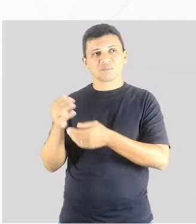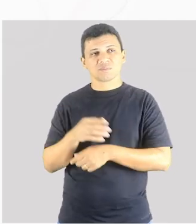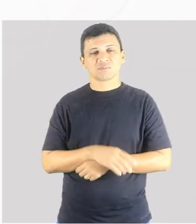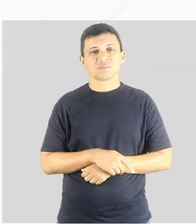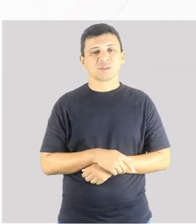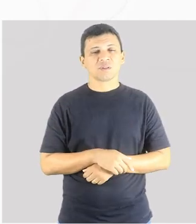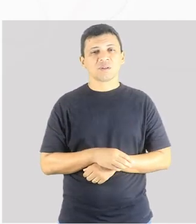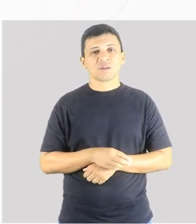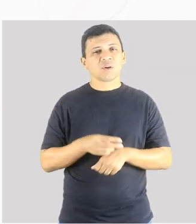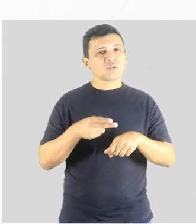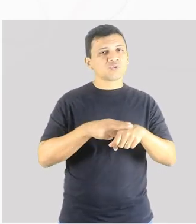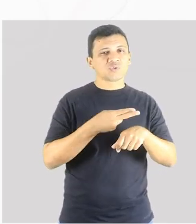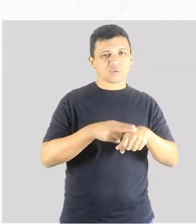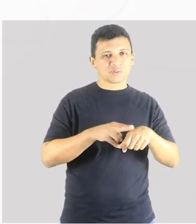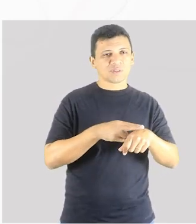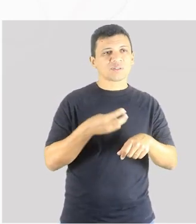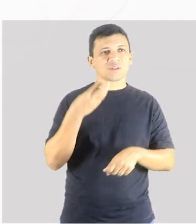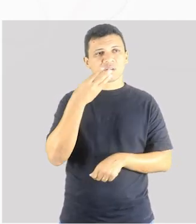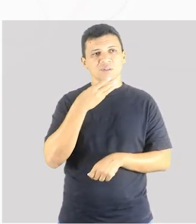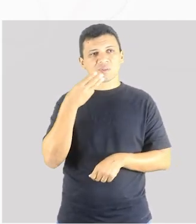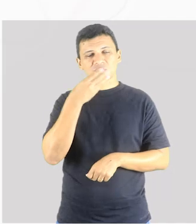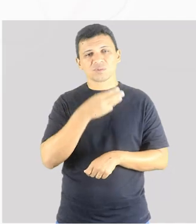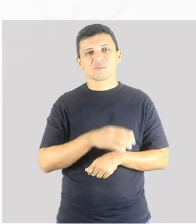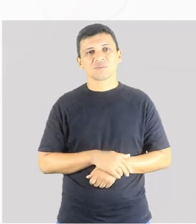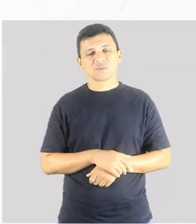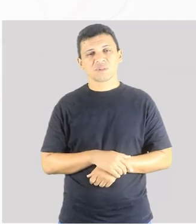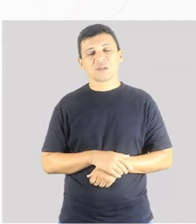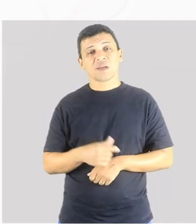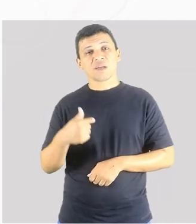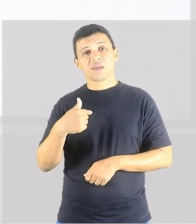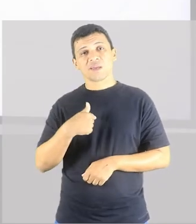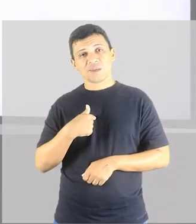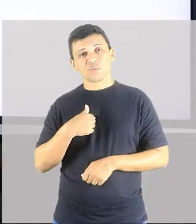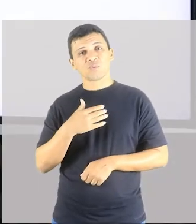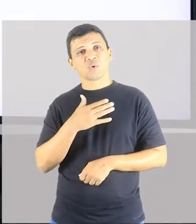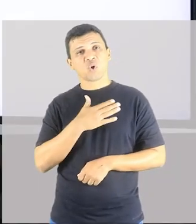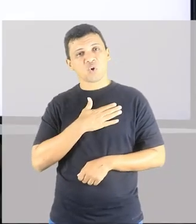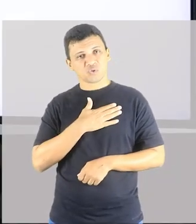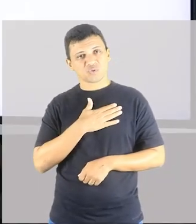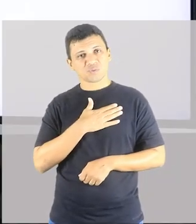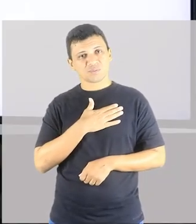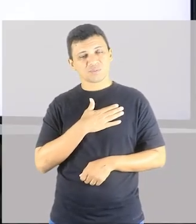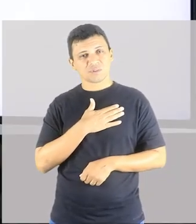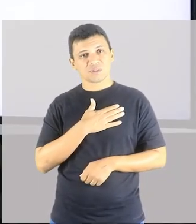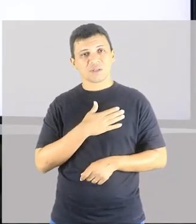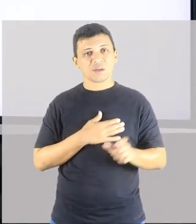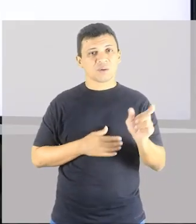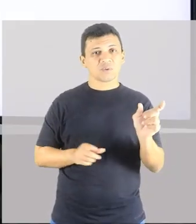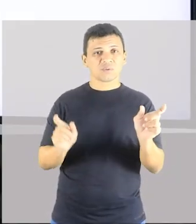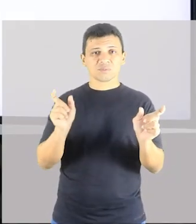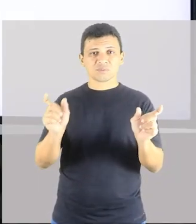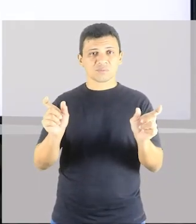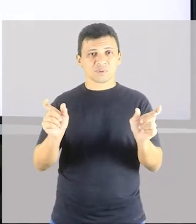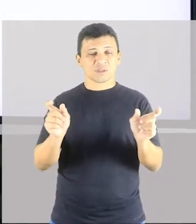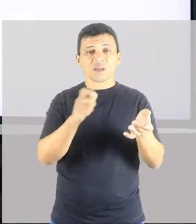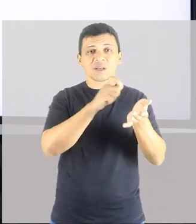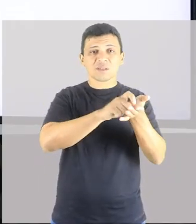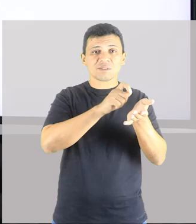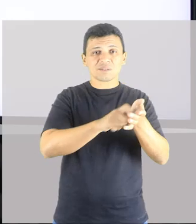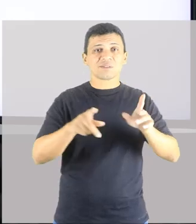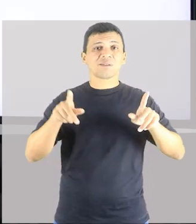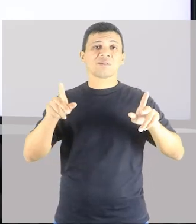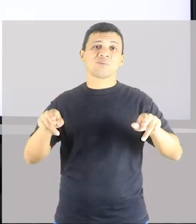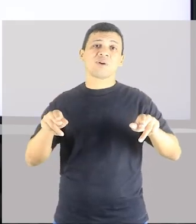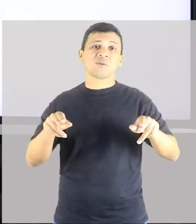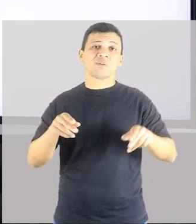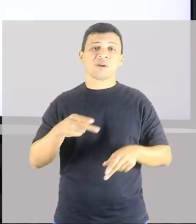do chocolate é doce e eu gosto. Então, olha que aqui eu tenho duas palavras que são escritas da mesma forma, mas